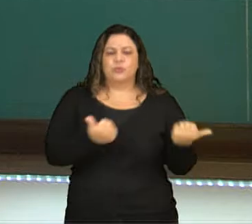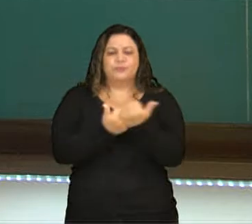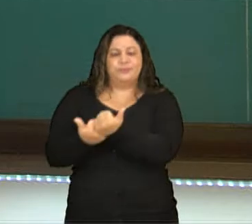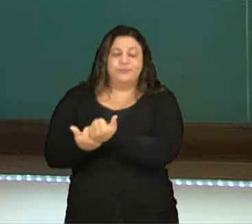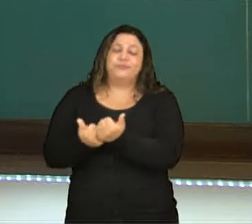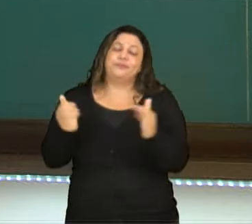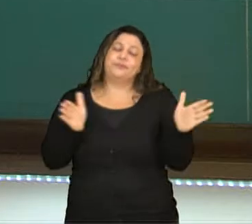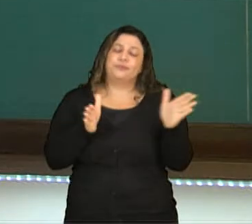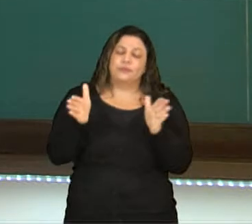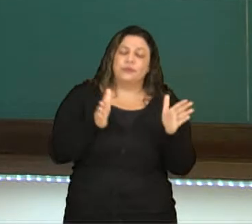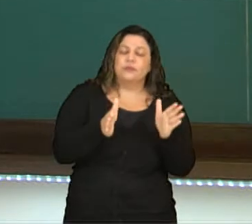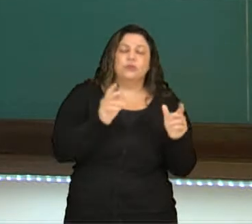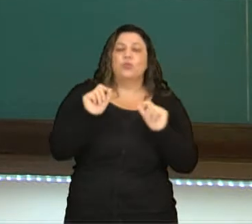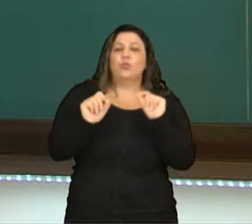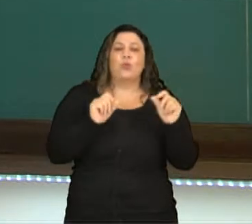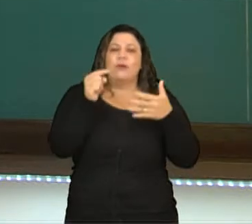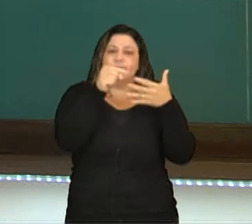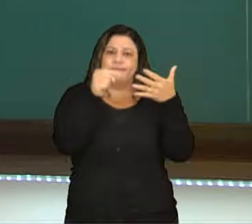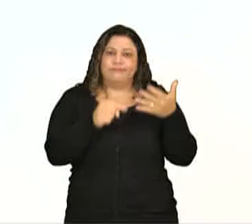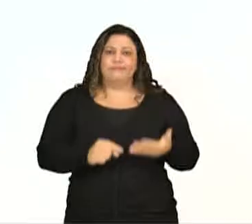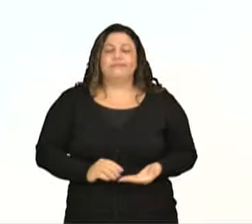de ditadura?